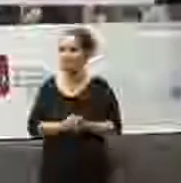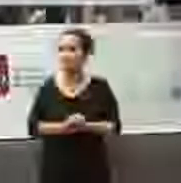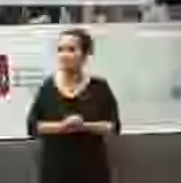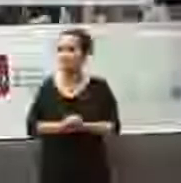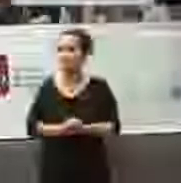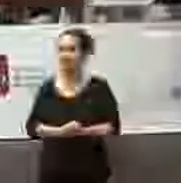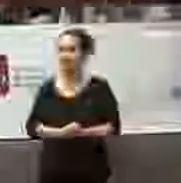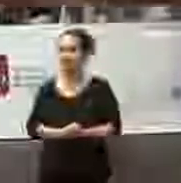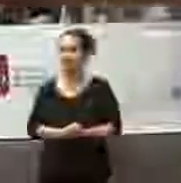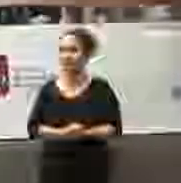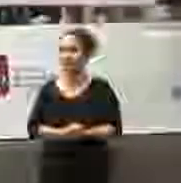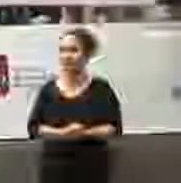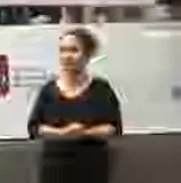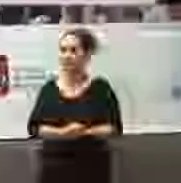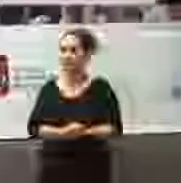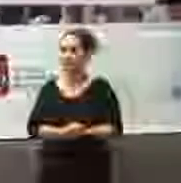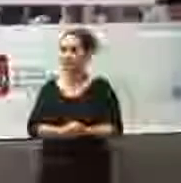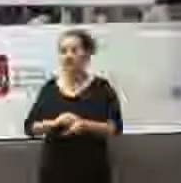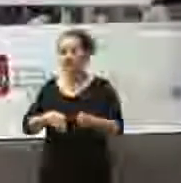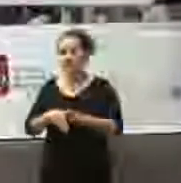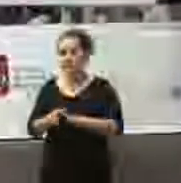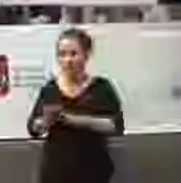do conselheiro